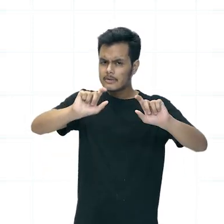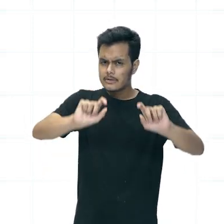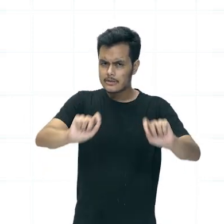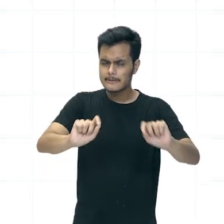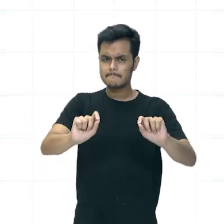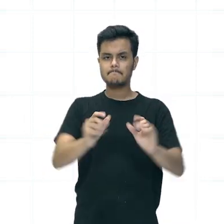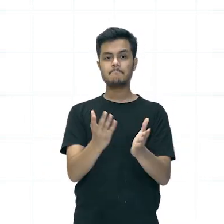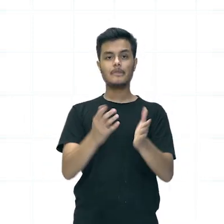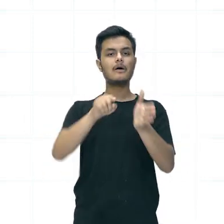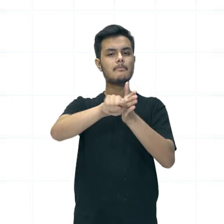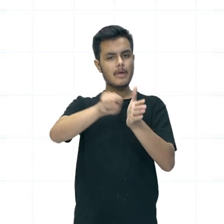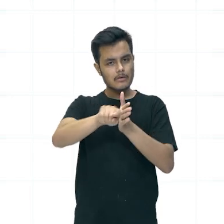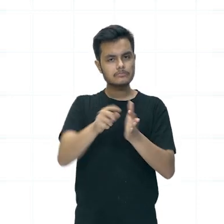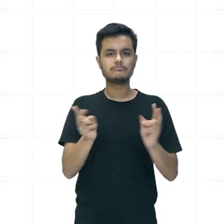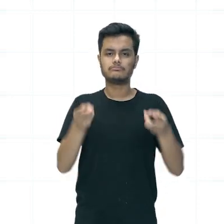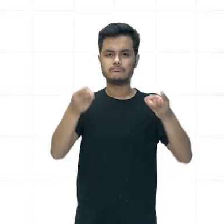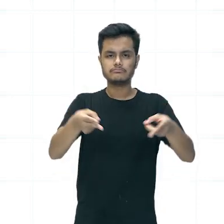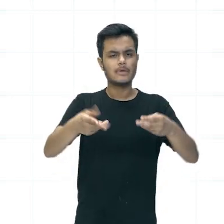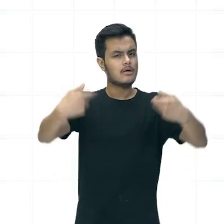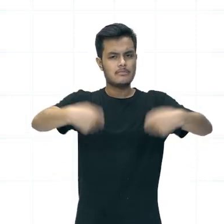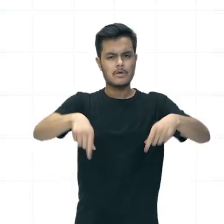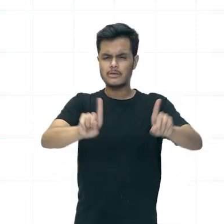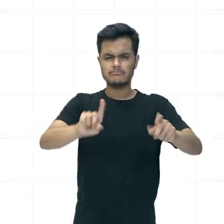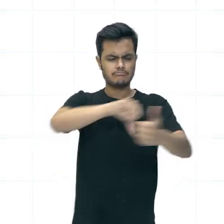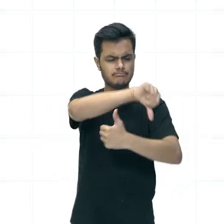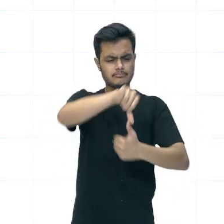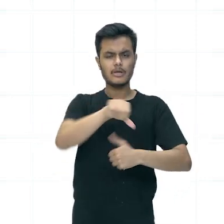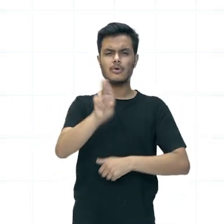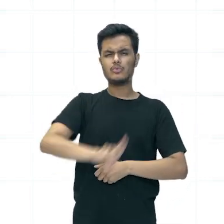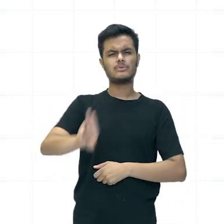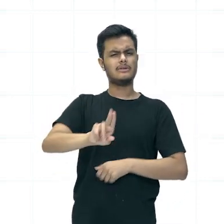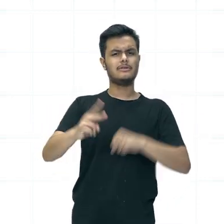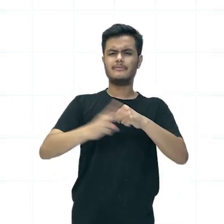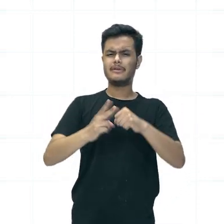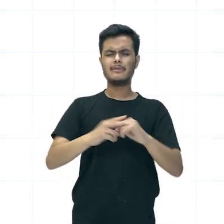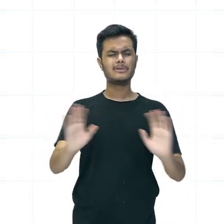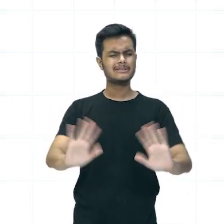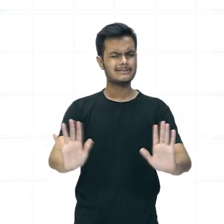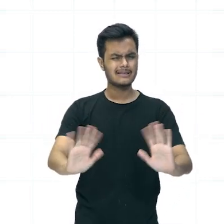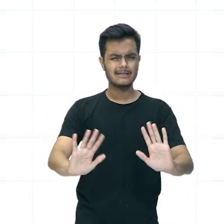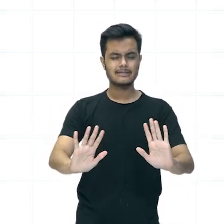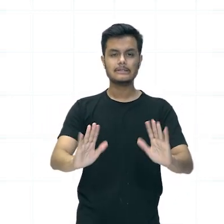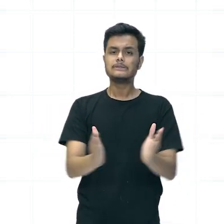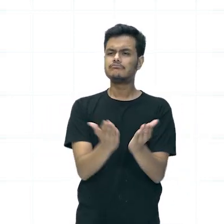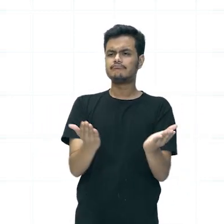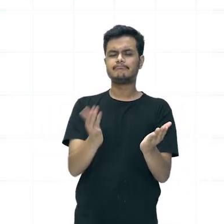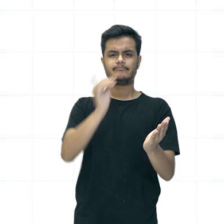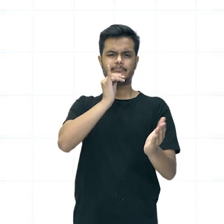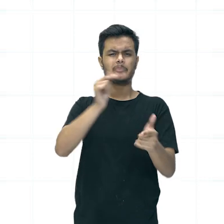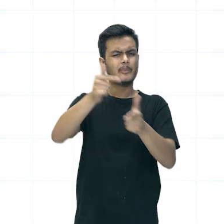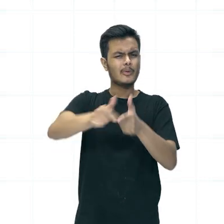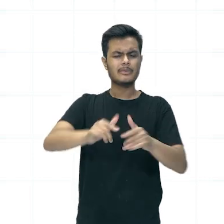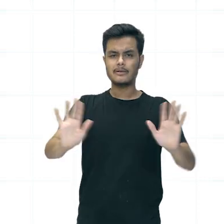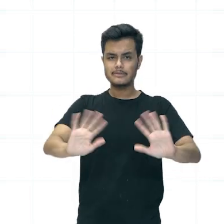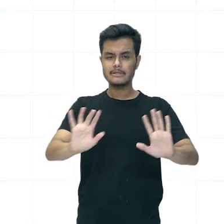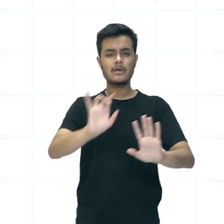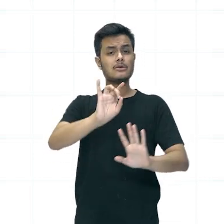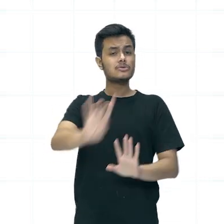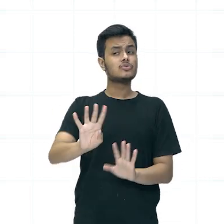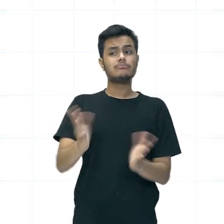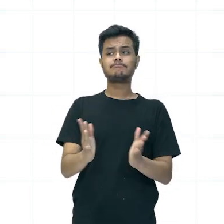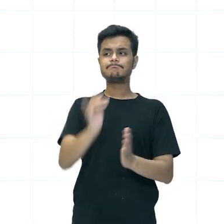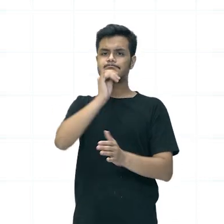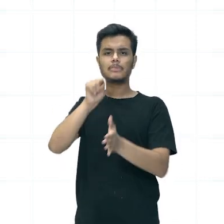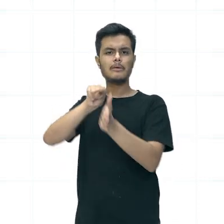forma interrogativa não precisa conjugar verbo, tá? Então, nada de colocar o ED. É só na afirmativa,